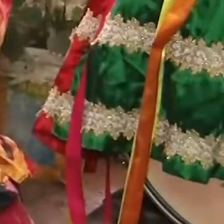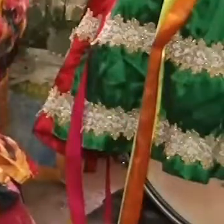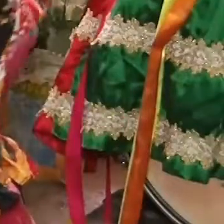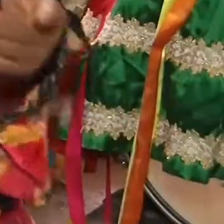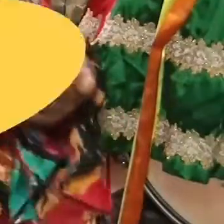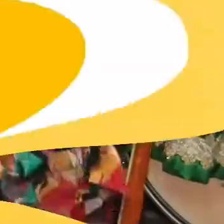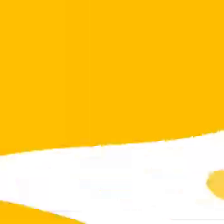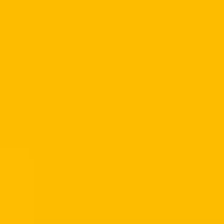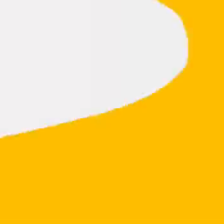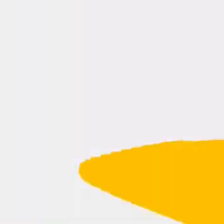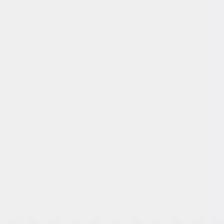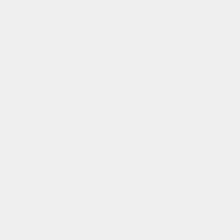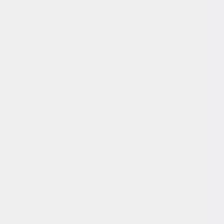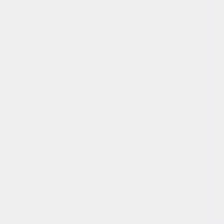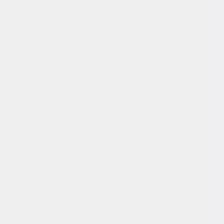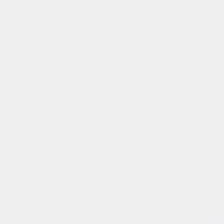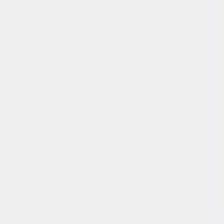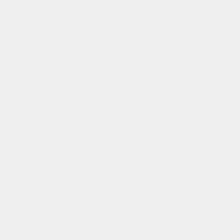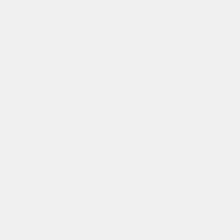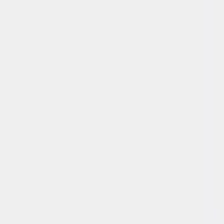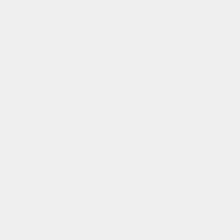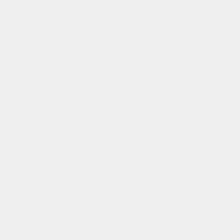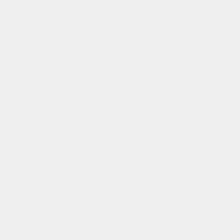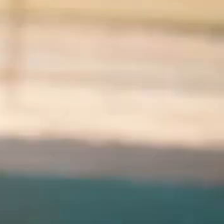tinha. Acabou a amizade que eu